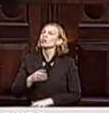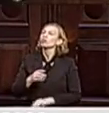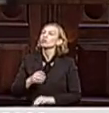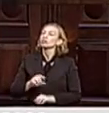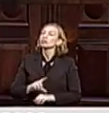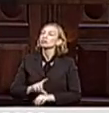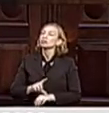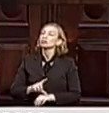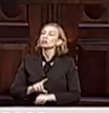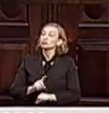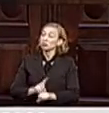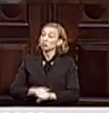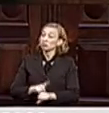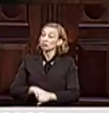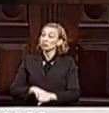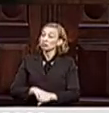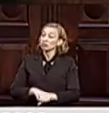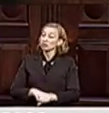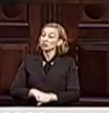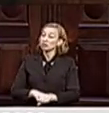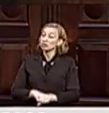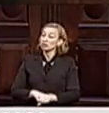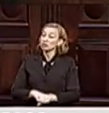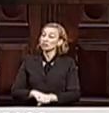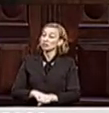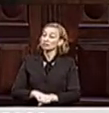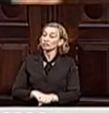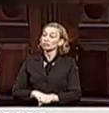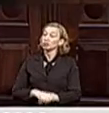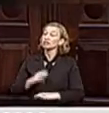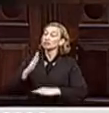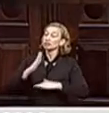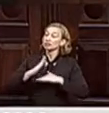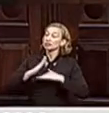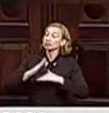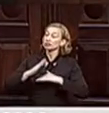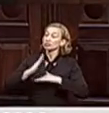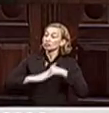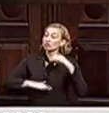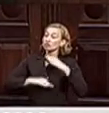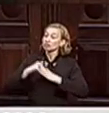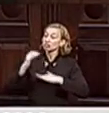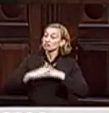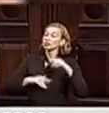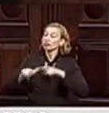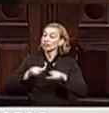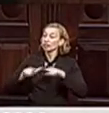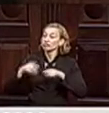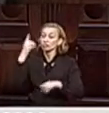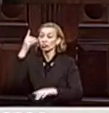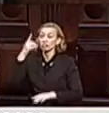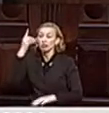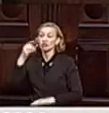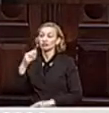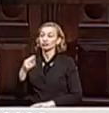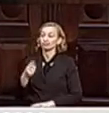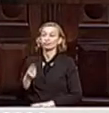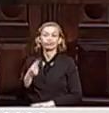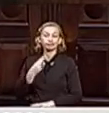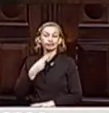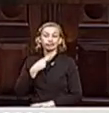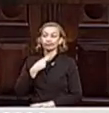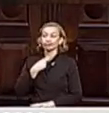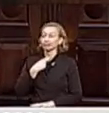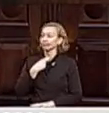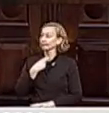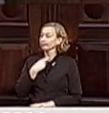era deputado, não houve nenhuma decisão que chegasse à